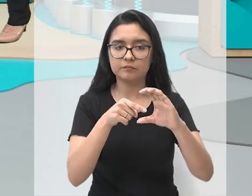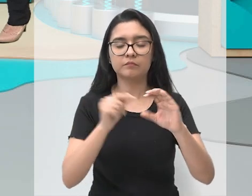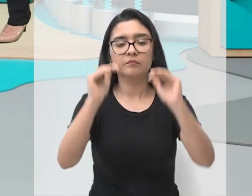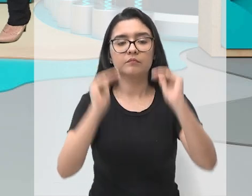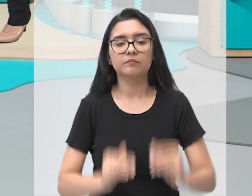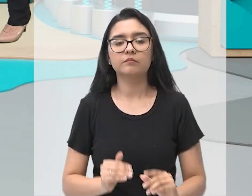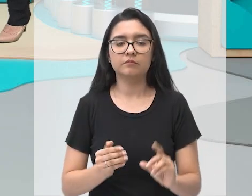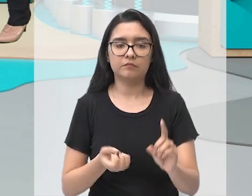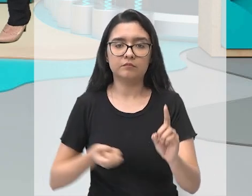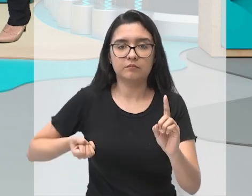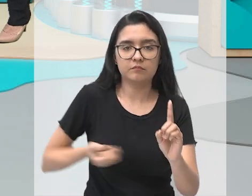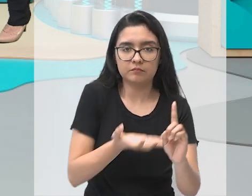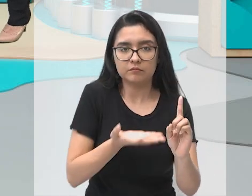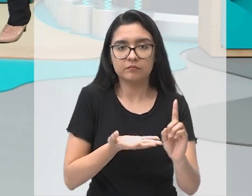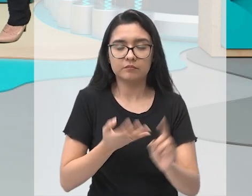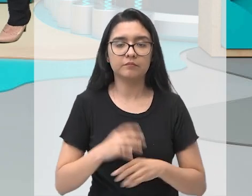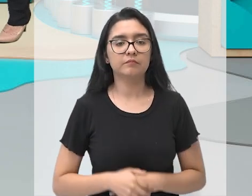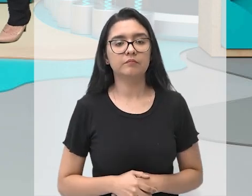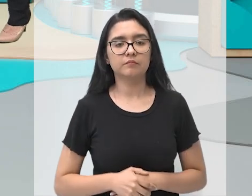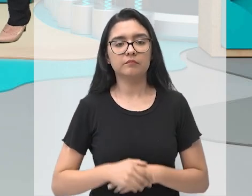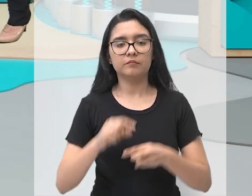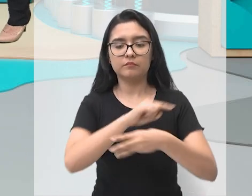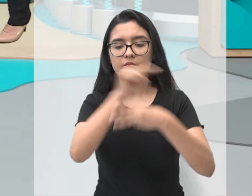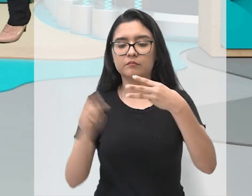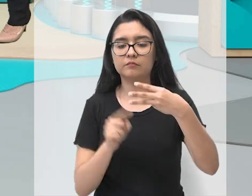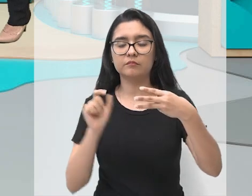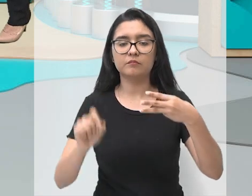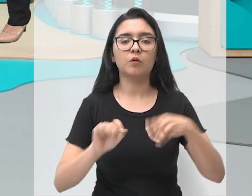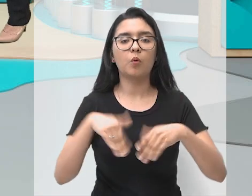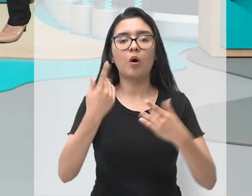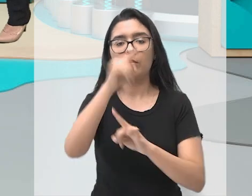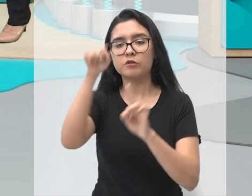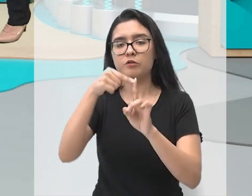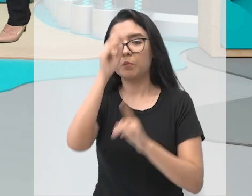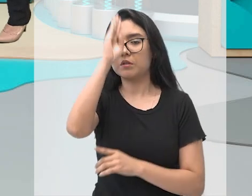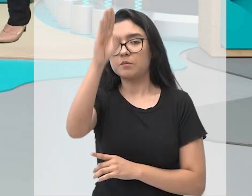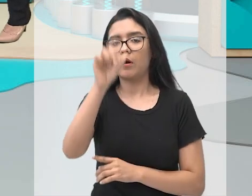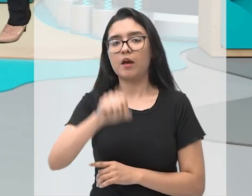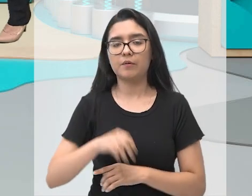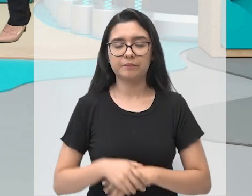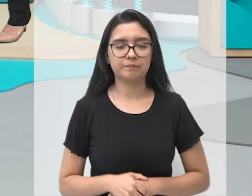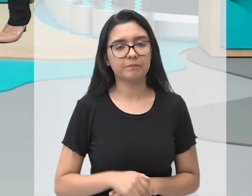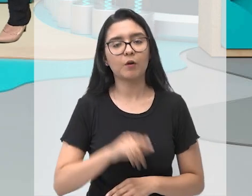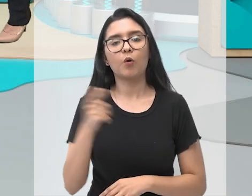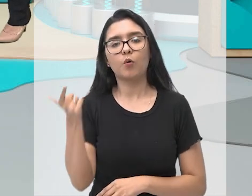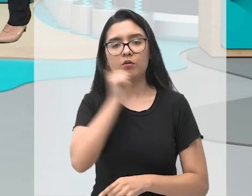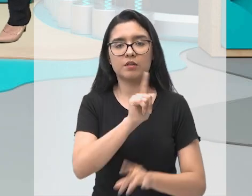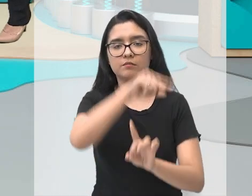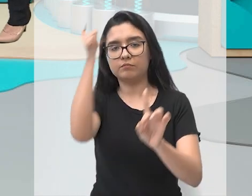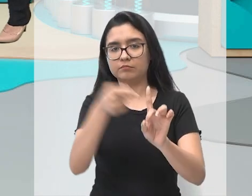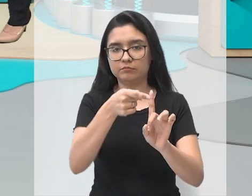específico de cada nado, certo? Então, esses são os benefícios da natação para a nossa